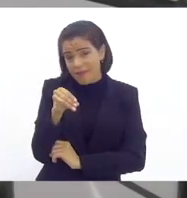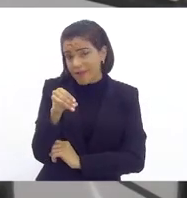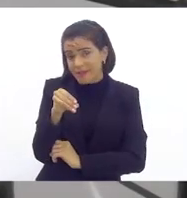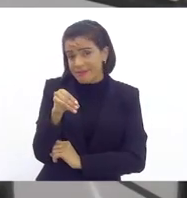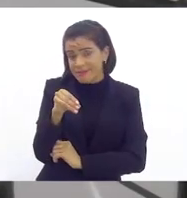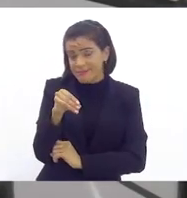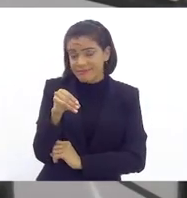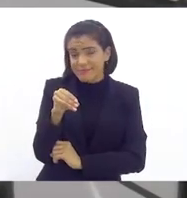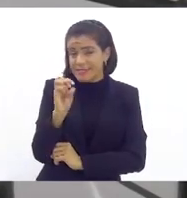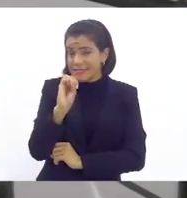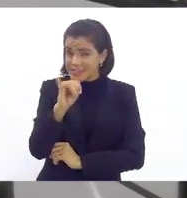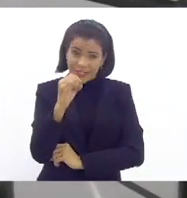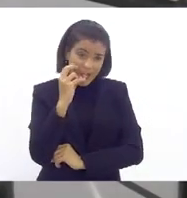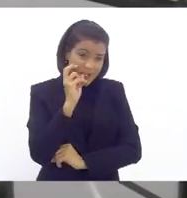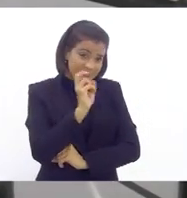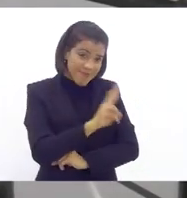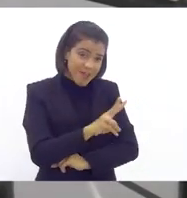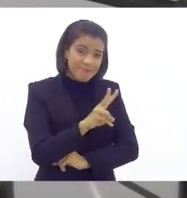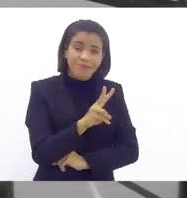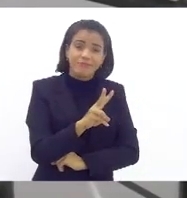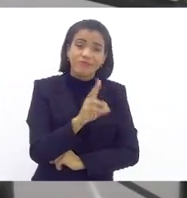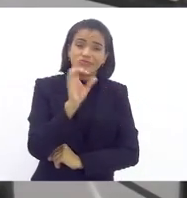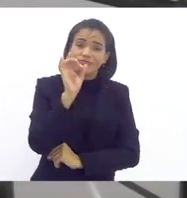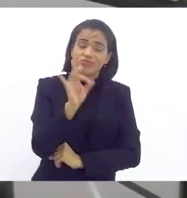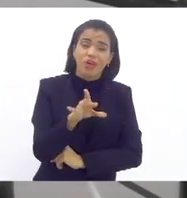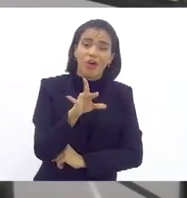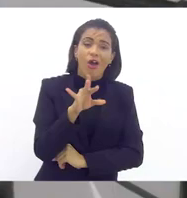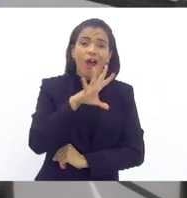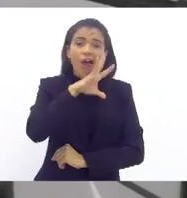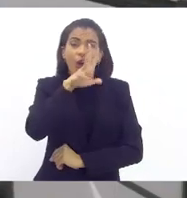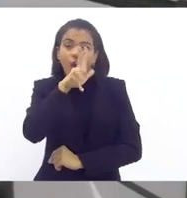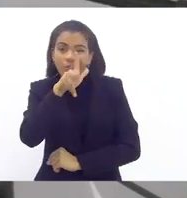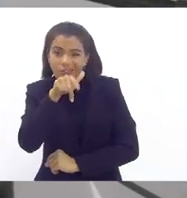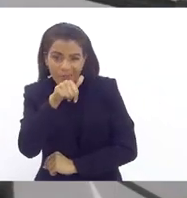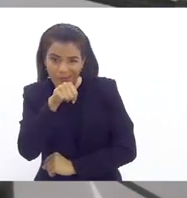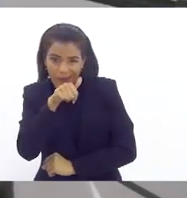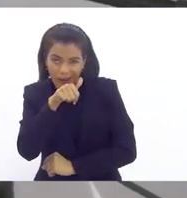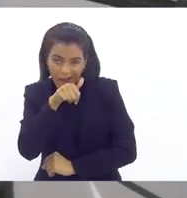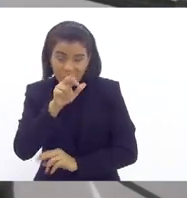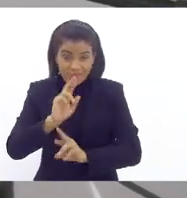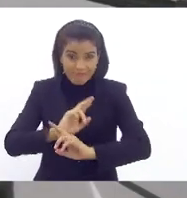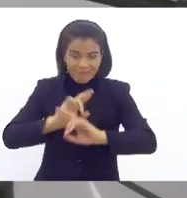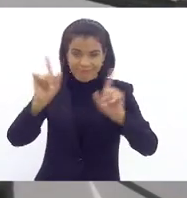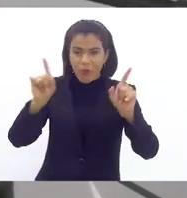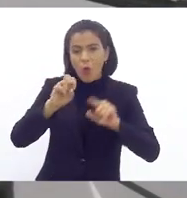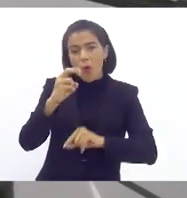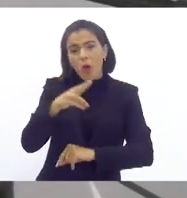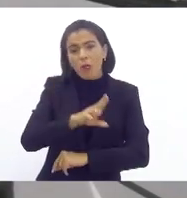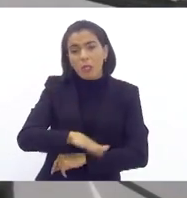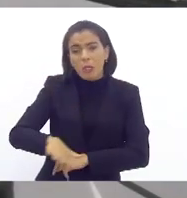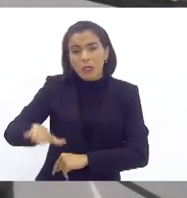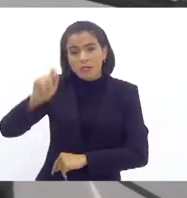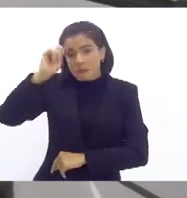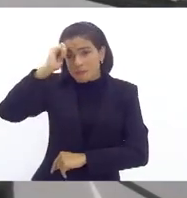E, se nós vemos lá, vai ser sempre ou os animais exóticos ou aquela criança negra